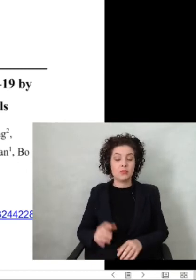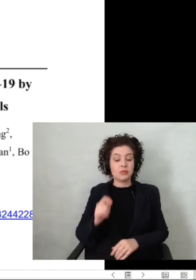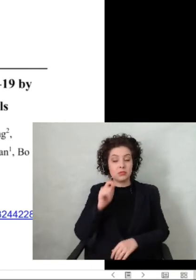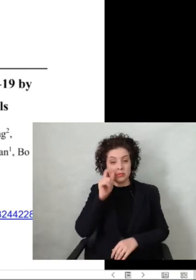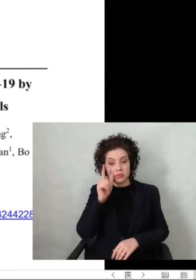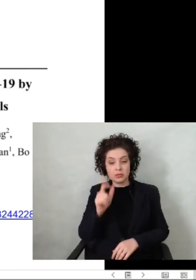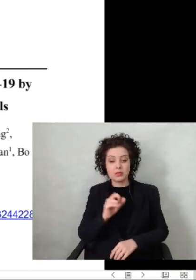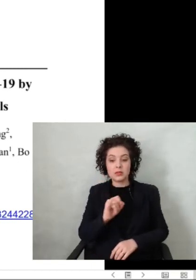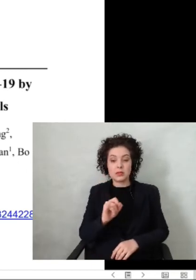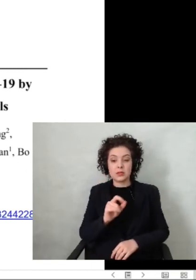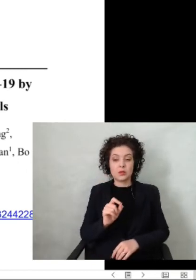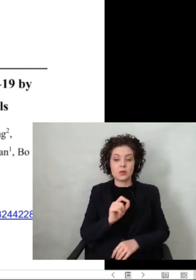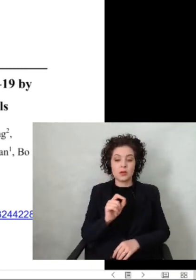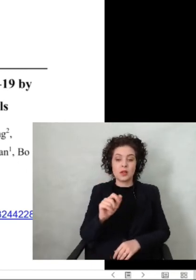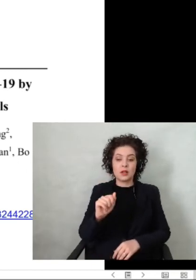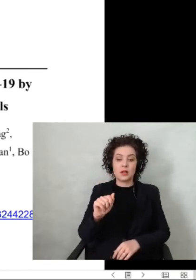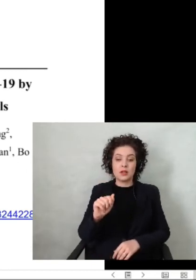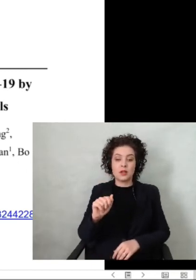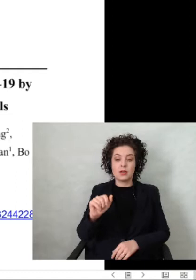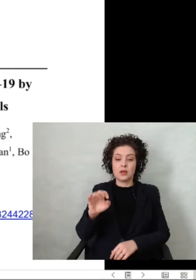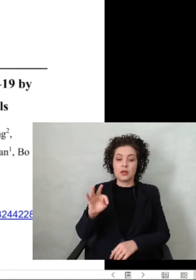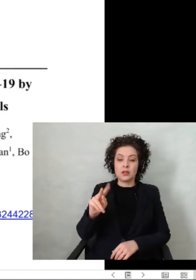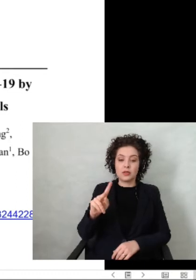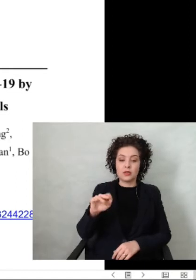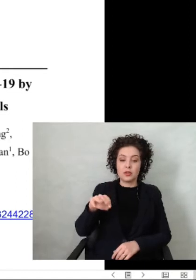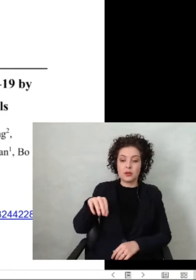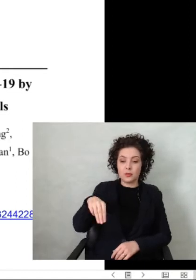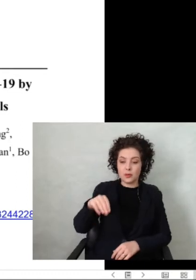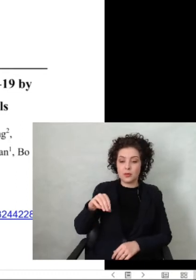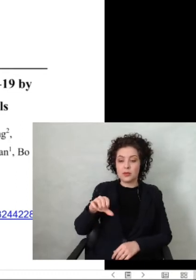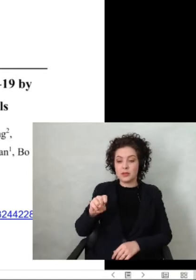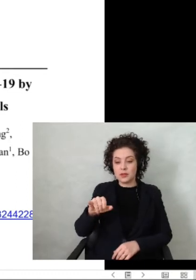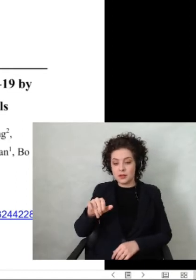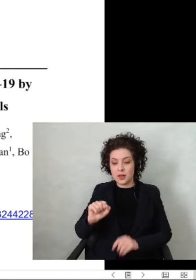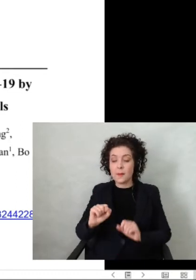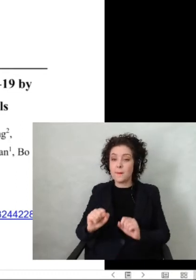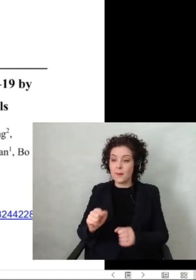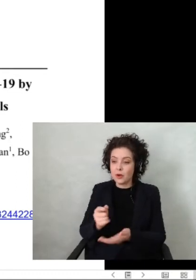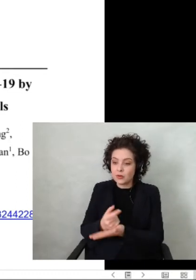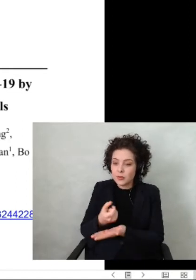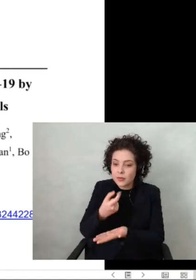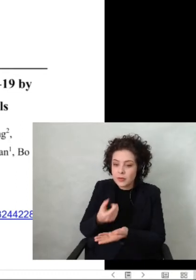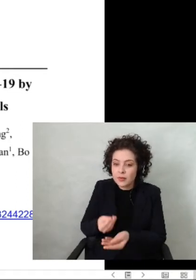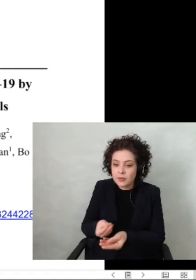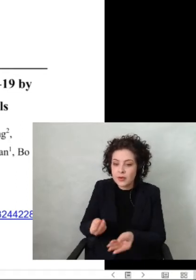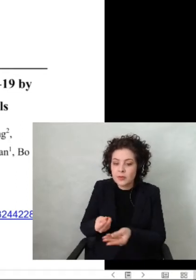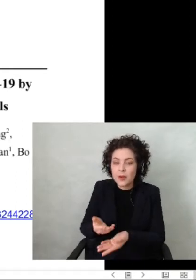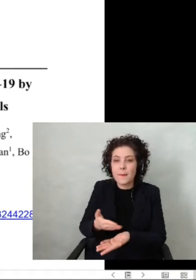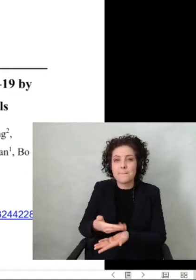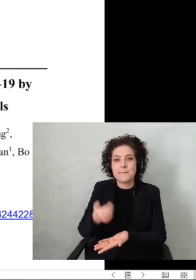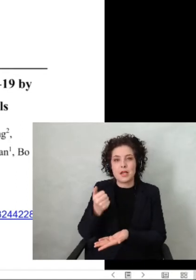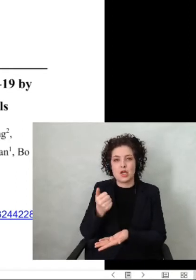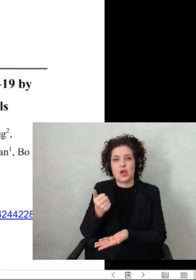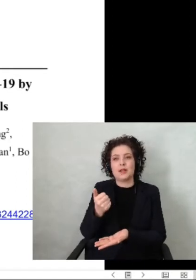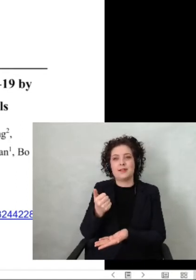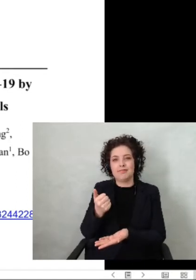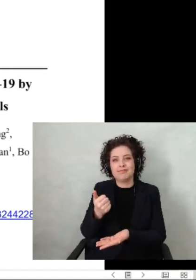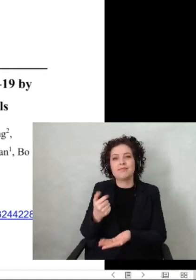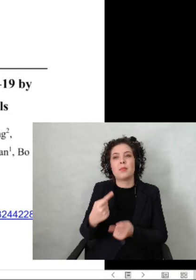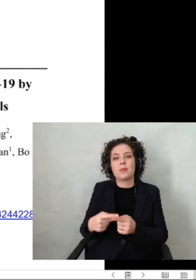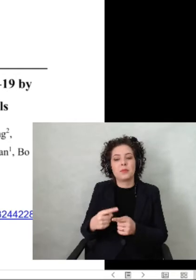alfa, você pode melhorar a sobrevida desses pacientes porque você melhora a linfopenia. Sabe o que piora a linfopenia?